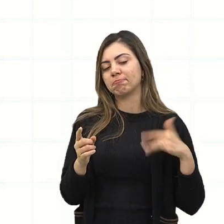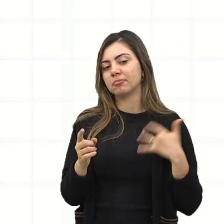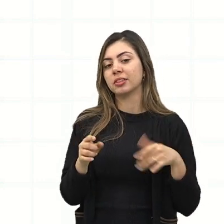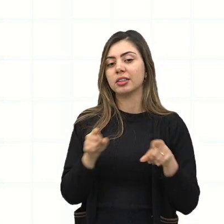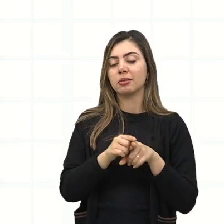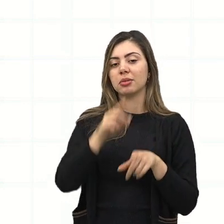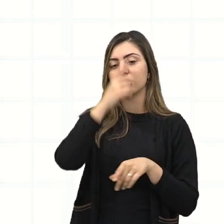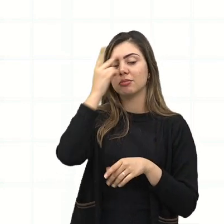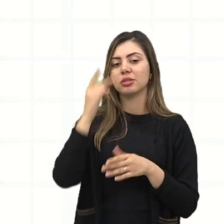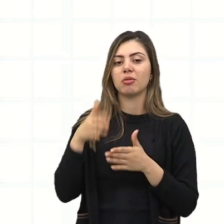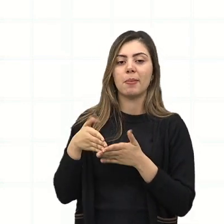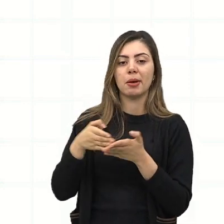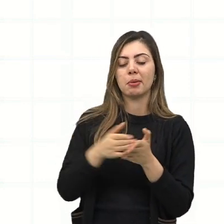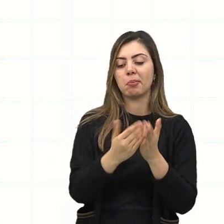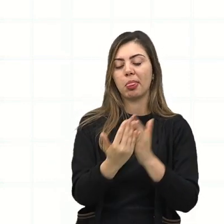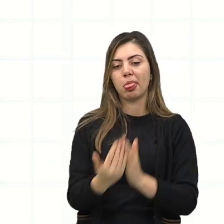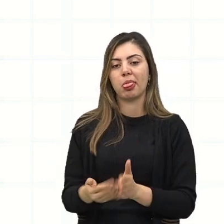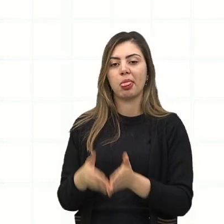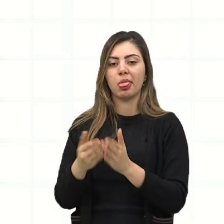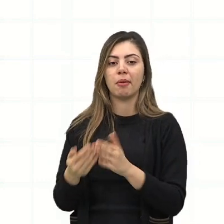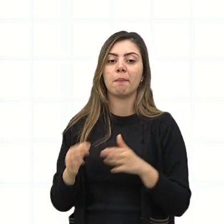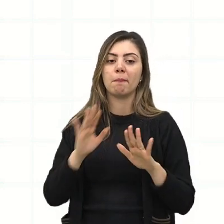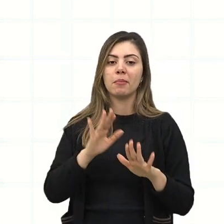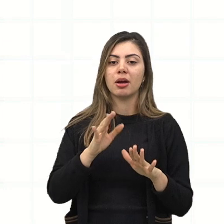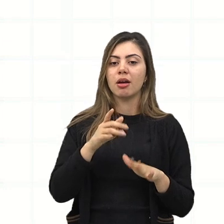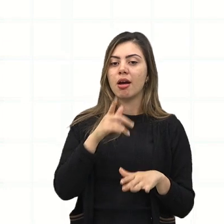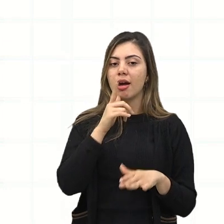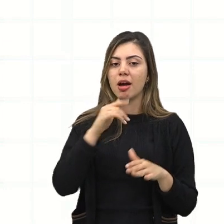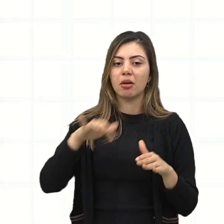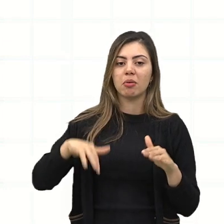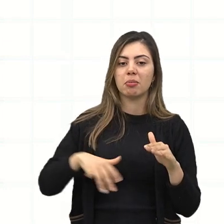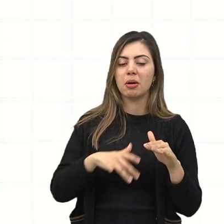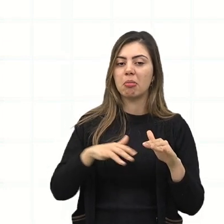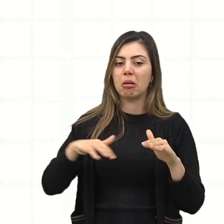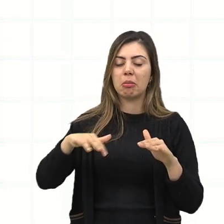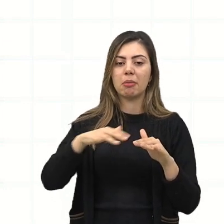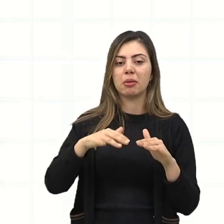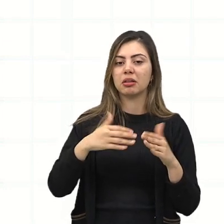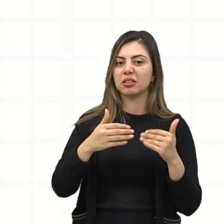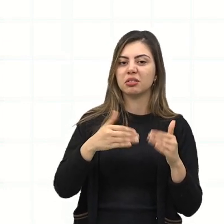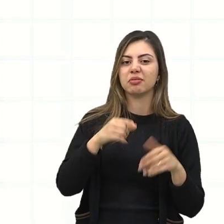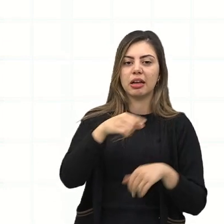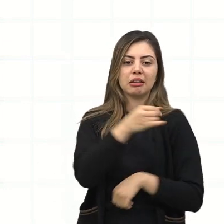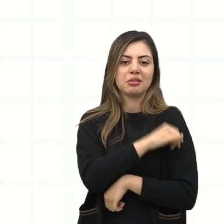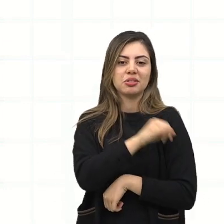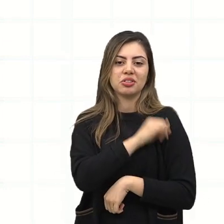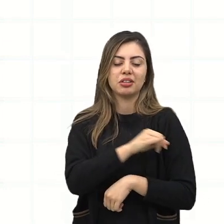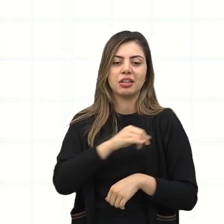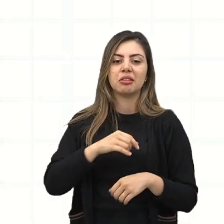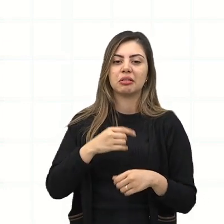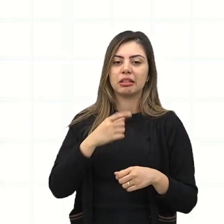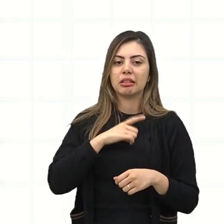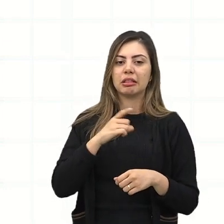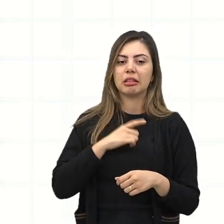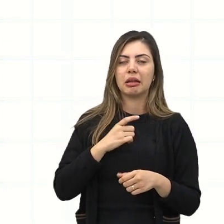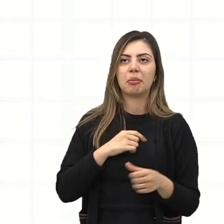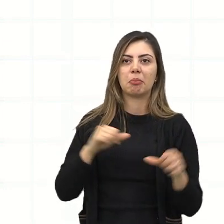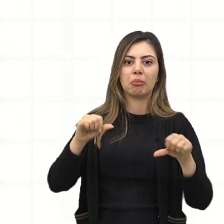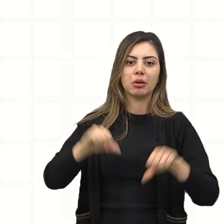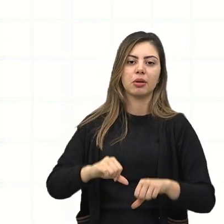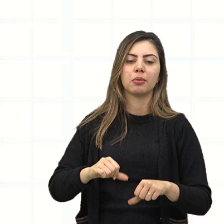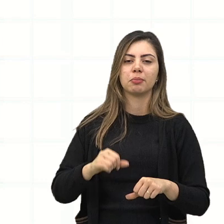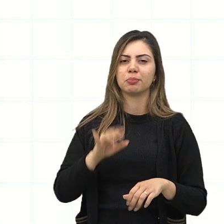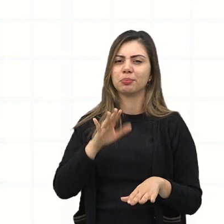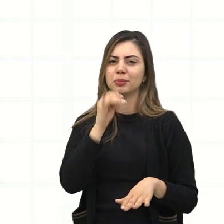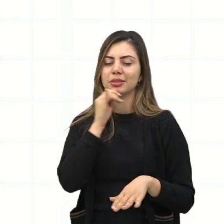seus barcos. Mas qualquer enchente carioca dá mais prejuízo e vítimas. Agora olha só, ele morava no Rio, ele estava no